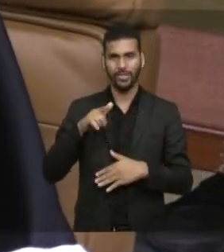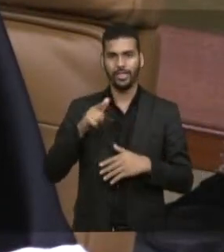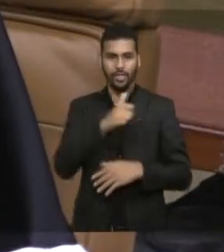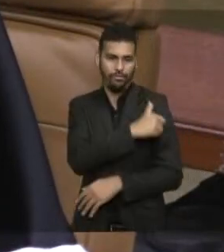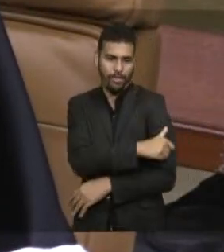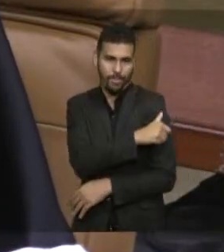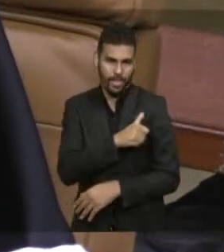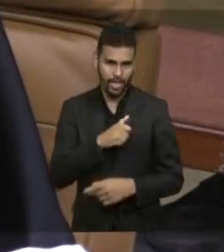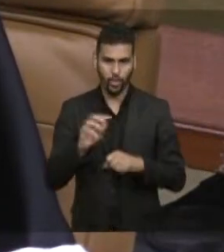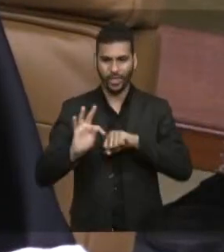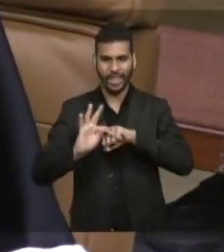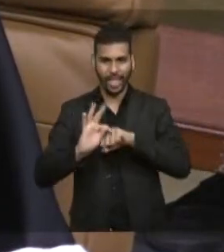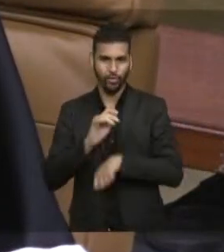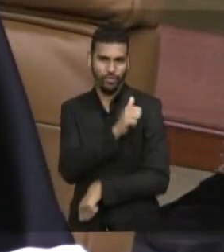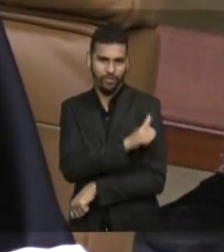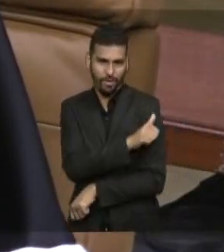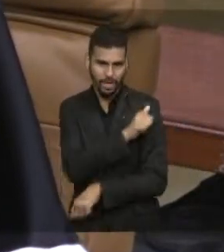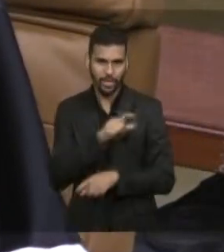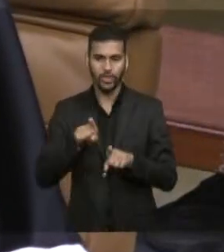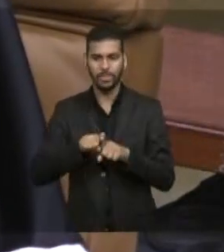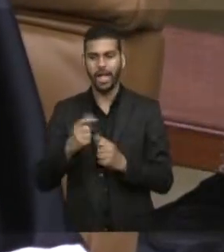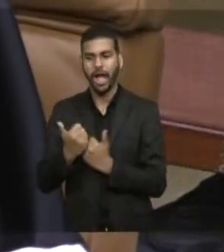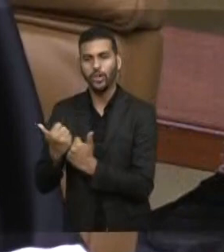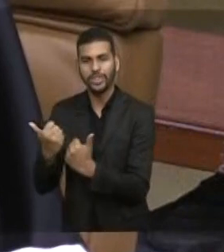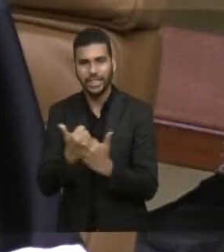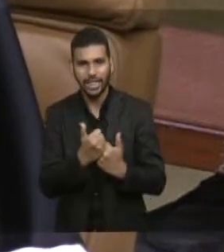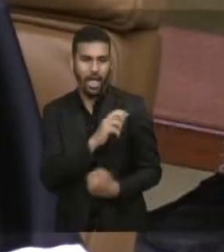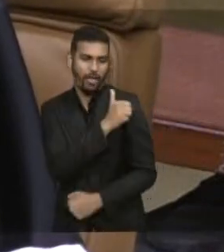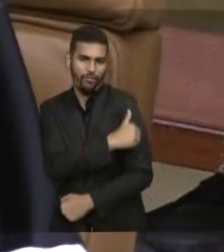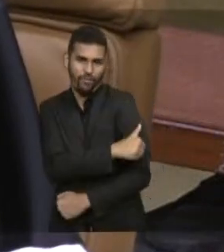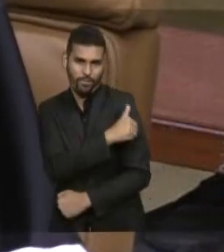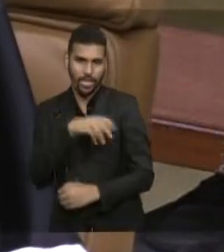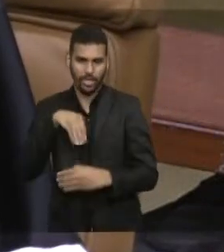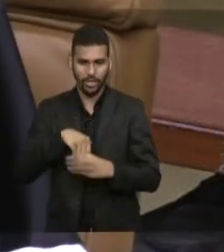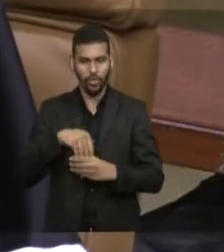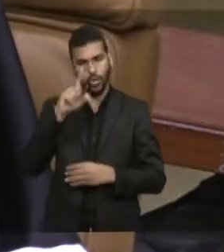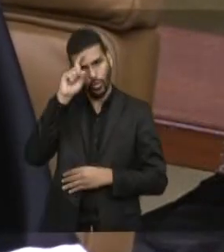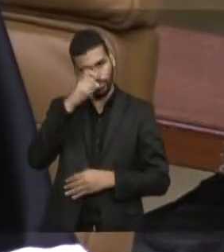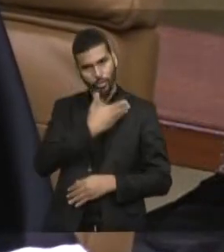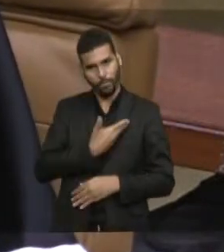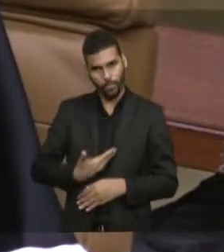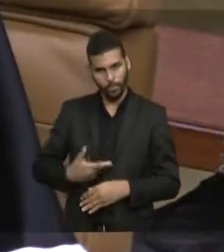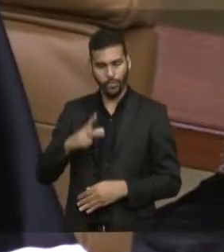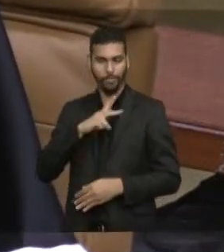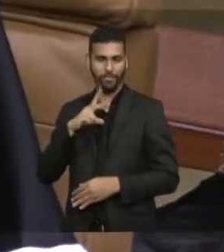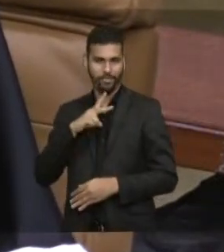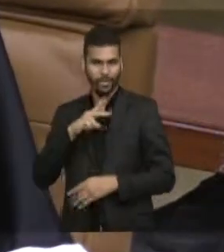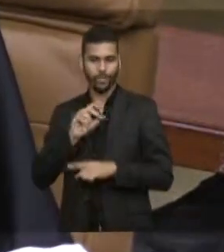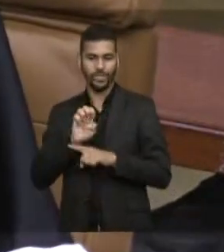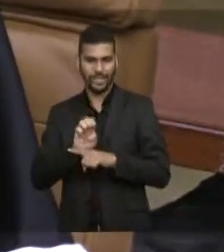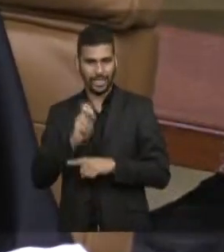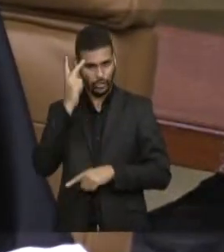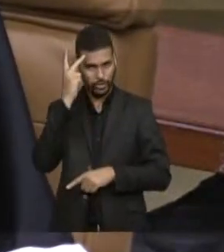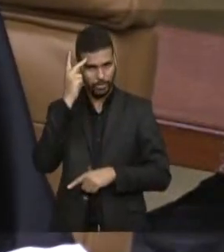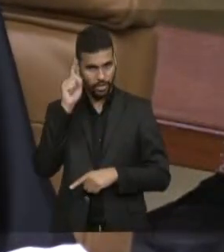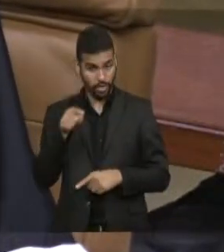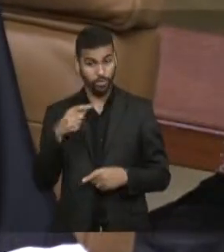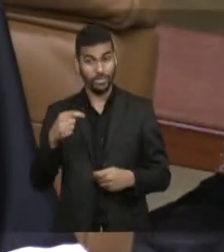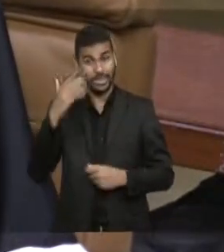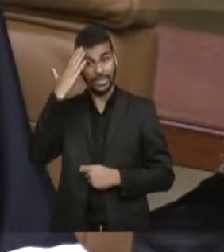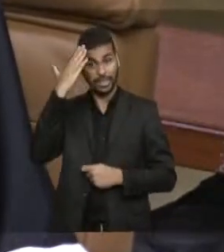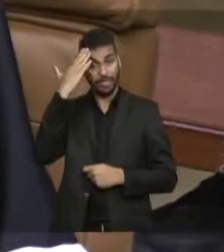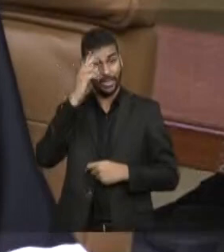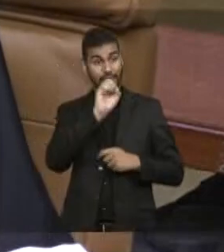sexo de enfermagem e auxiliares de enfermagem nos hospitais públicos e privados do estado é portanto saber